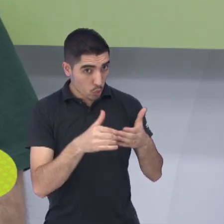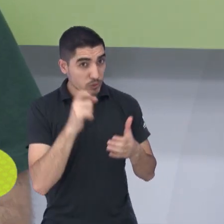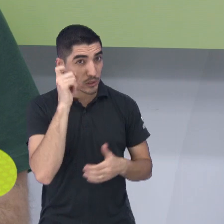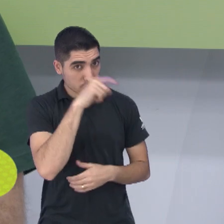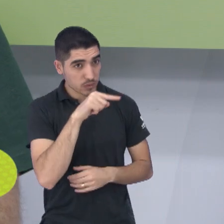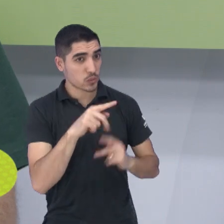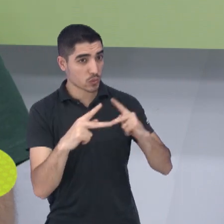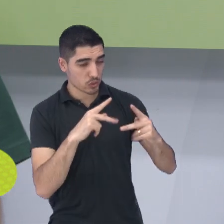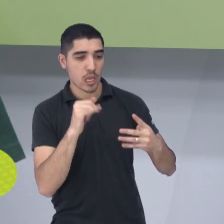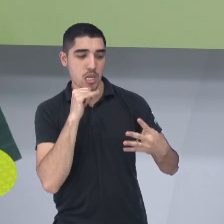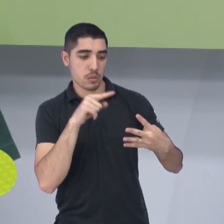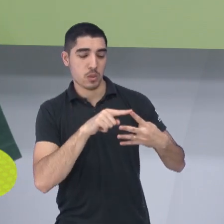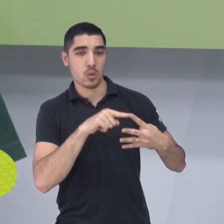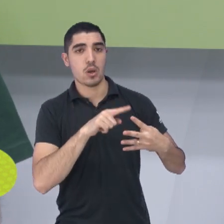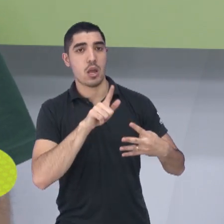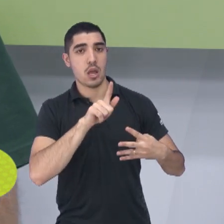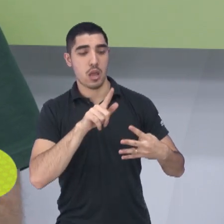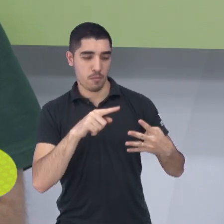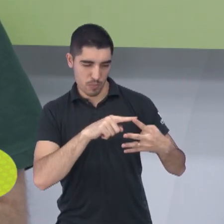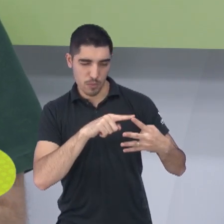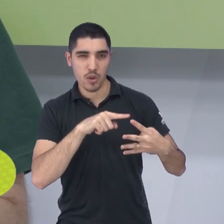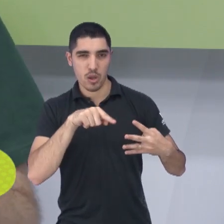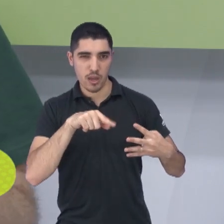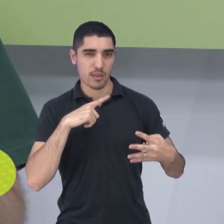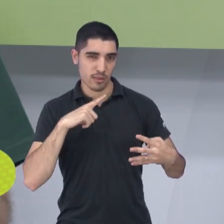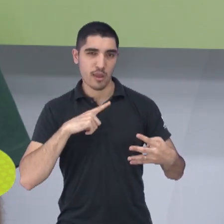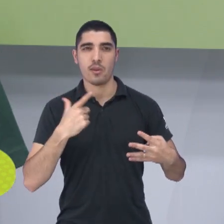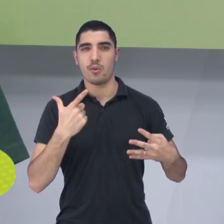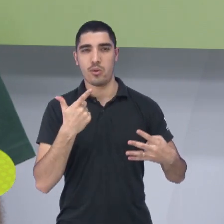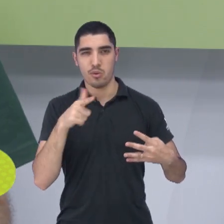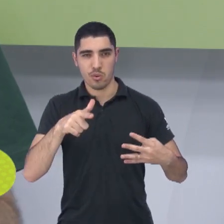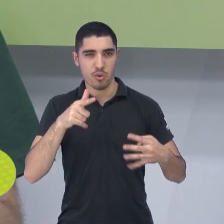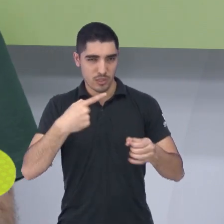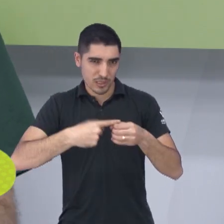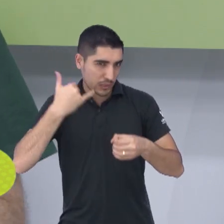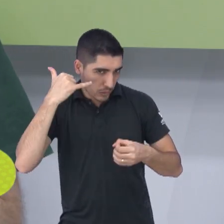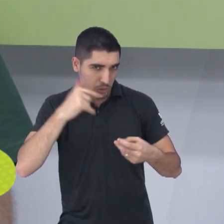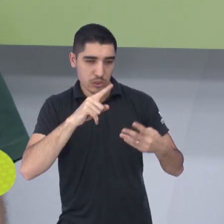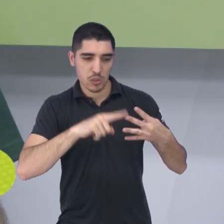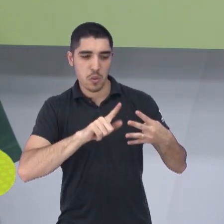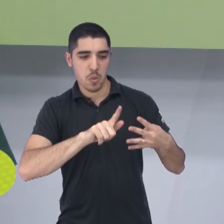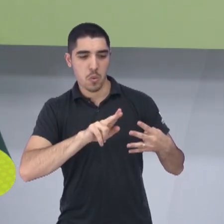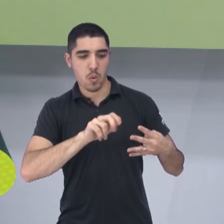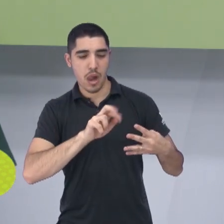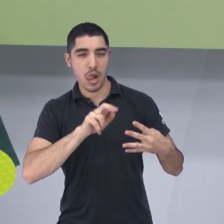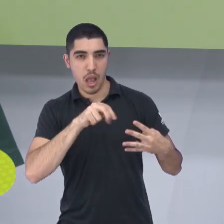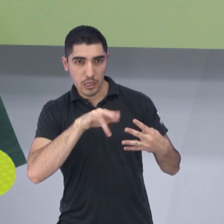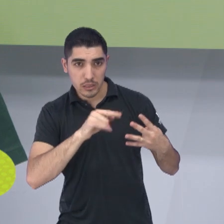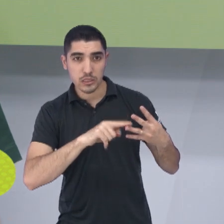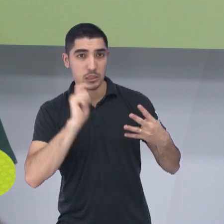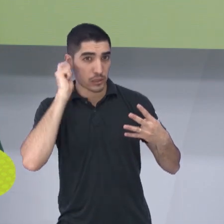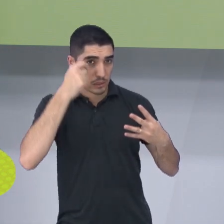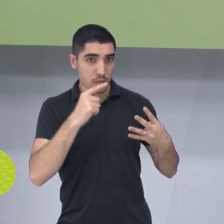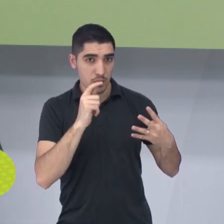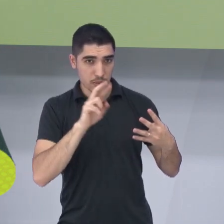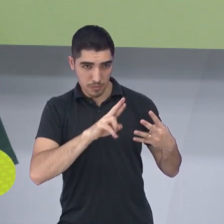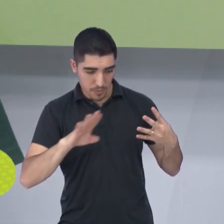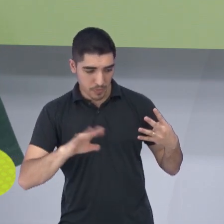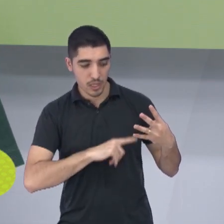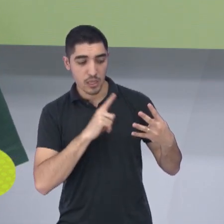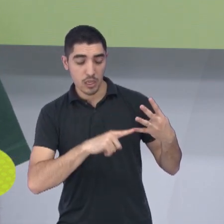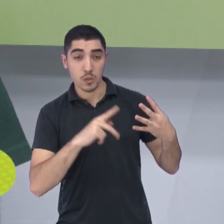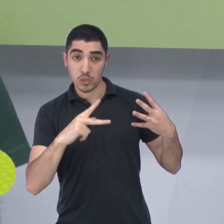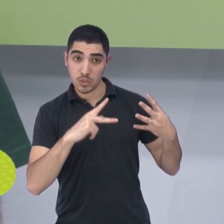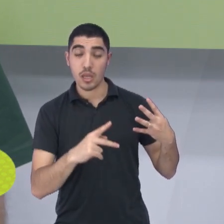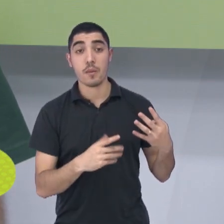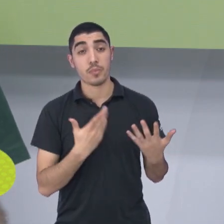com camisas de cenário nacional, mas o São José tem que tentar, de alguma maneira, aí, fazer valer o mano de campo. Empatou a primeira partida